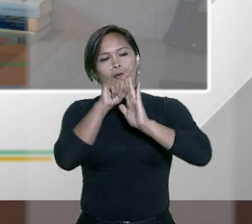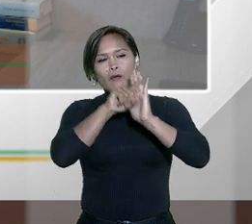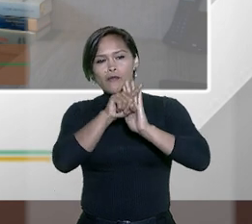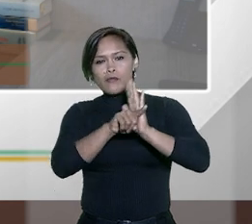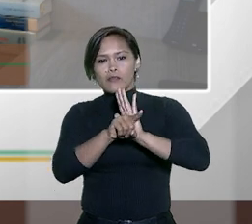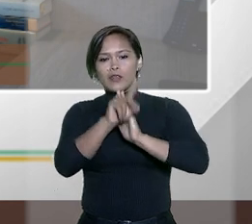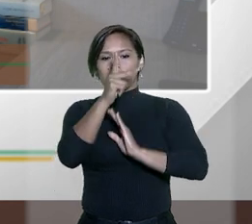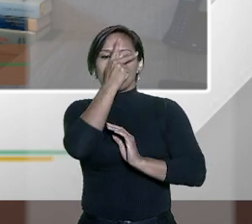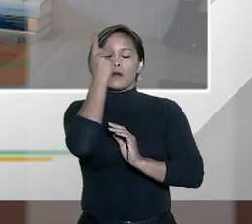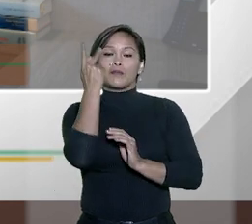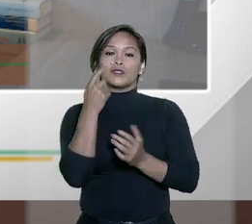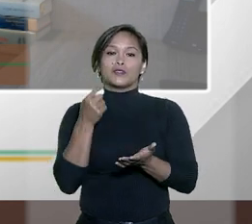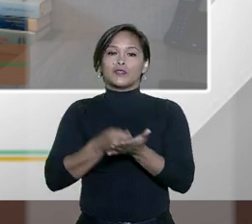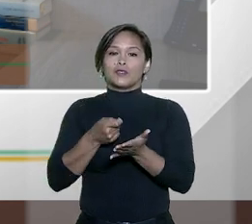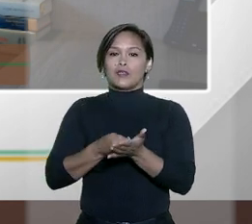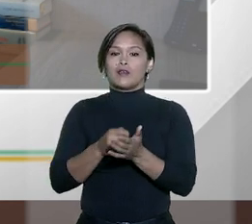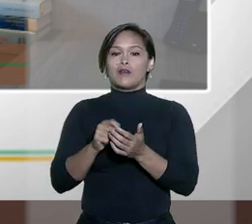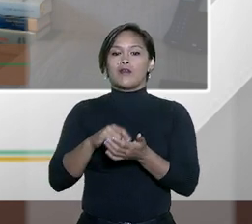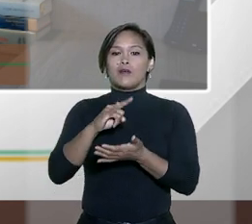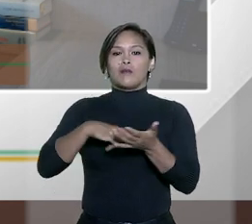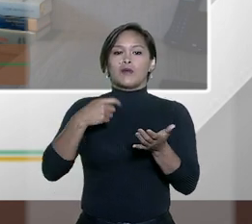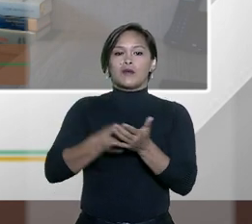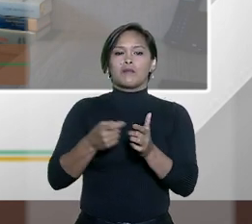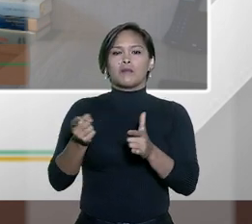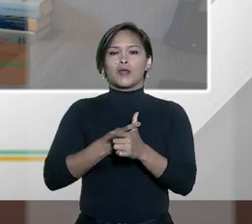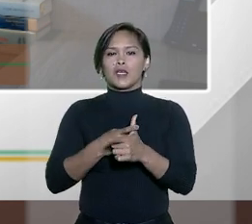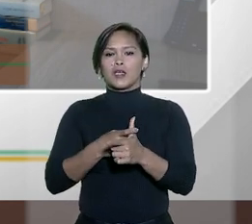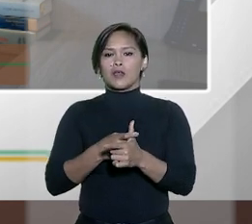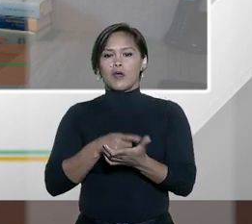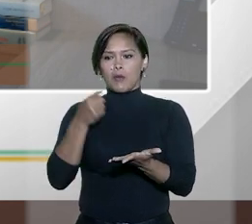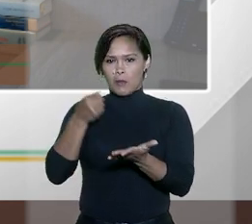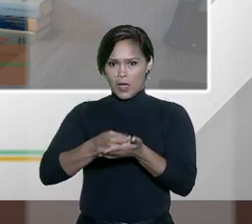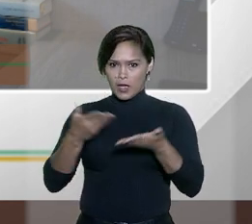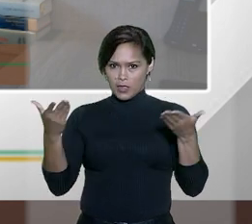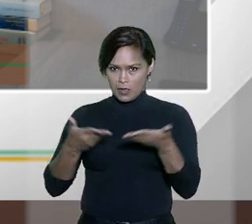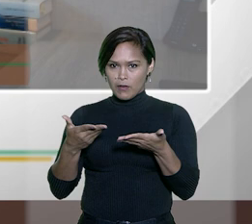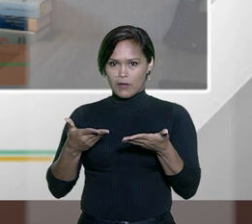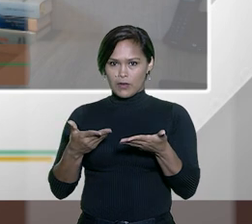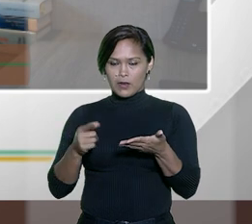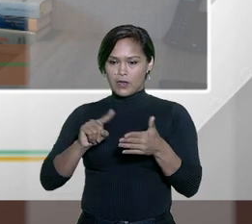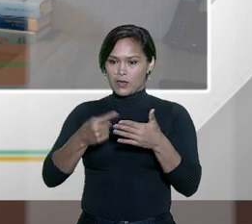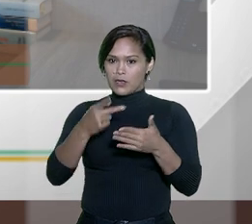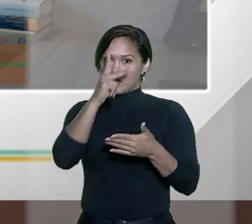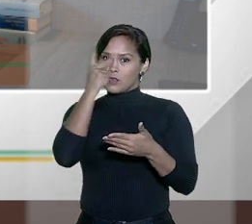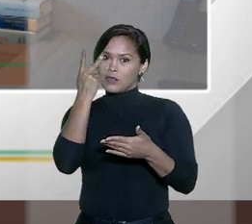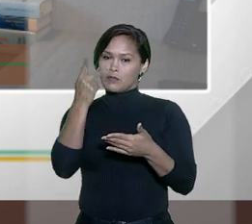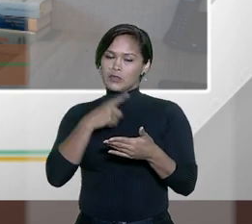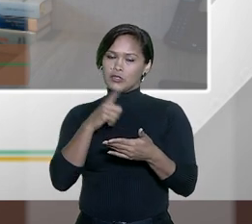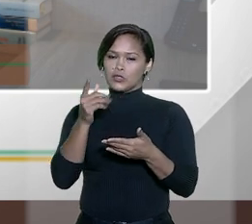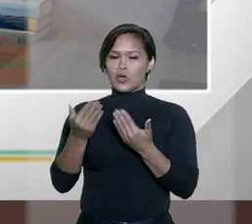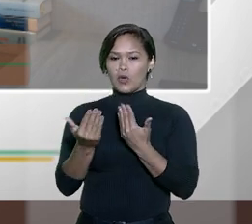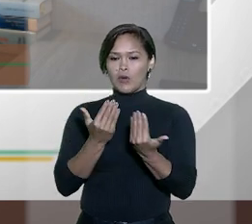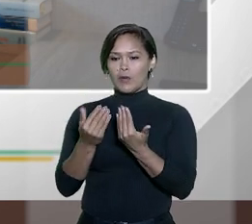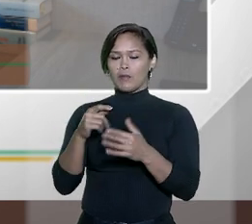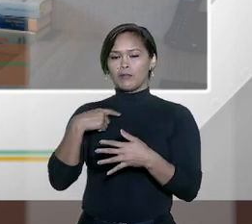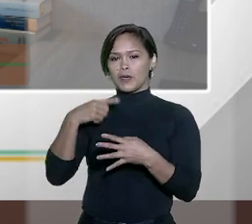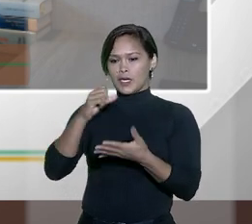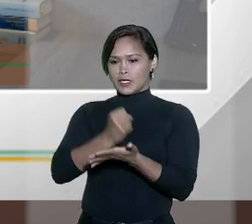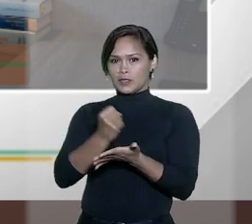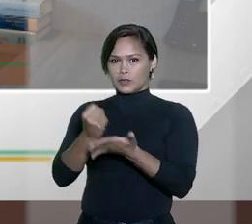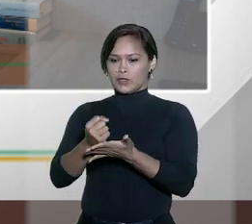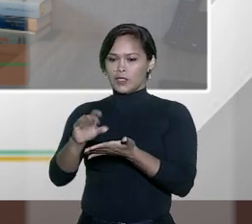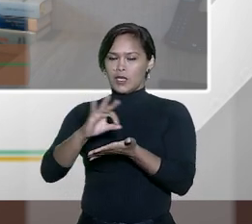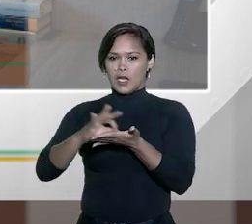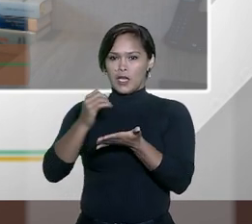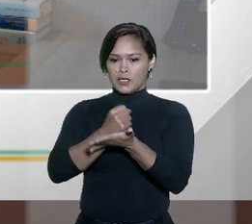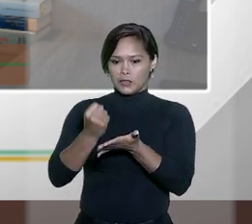verificar com aquela pessoa que está comprando precatório se o pagamento será no ato da cessão, né? Então, a pessoa geralmente comparece em um cartório, assina